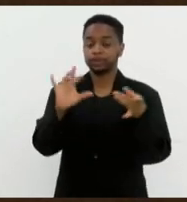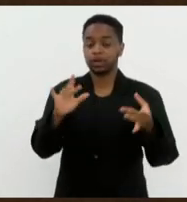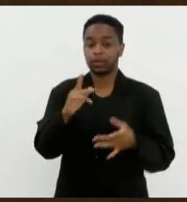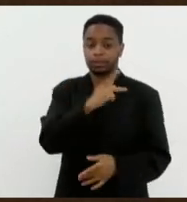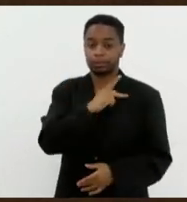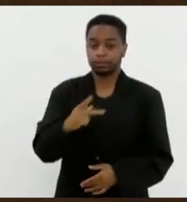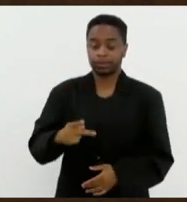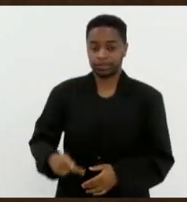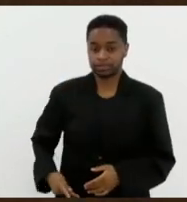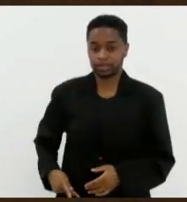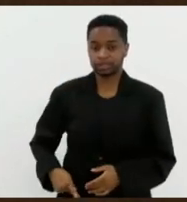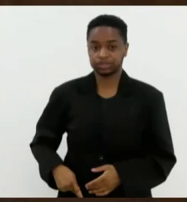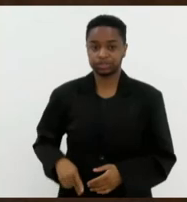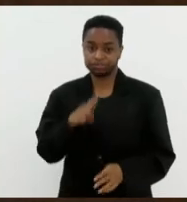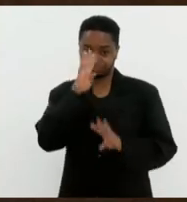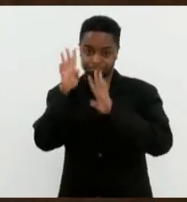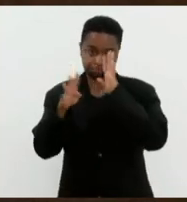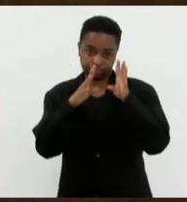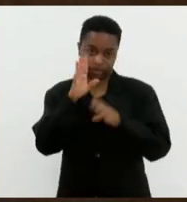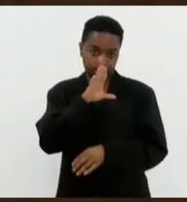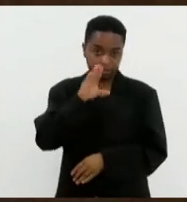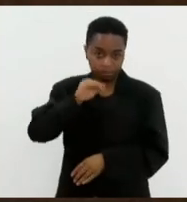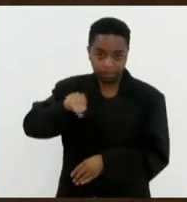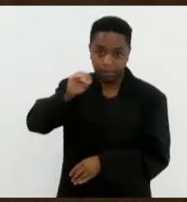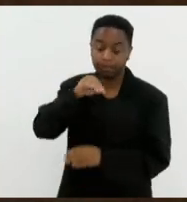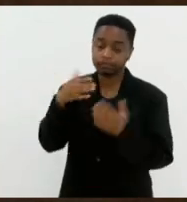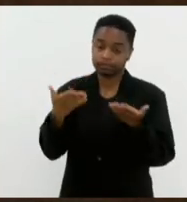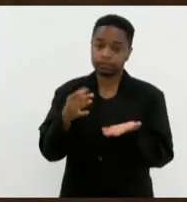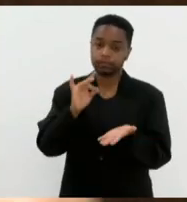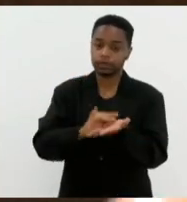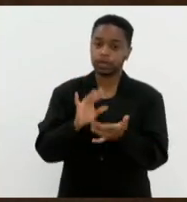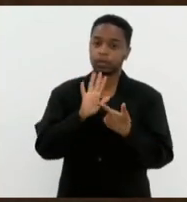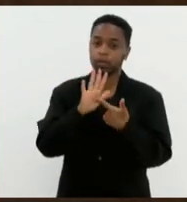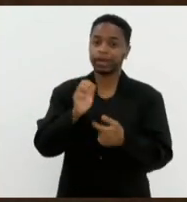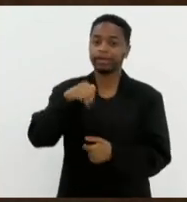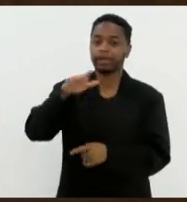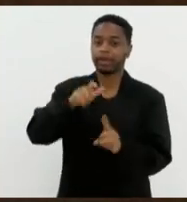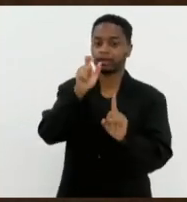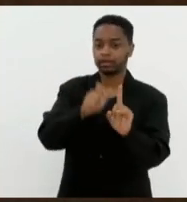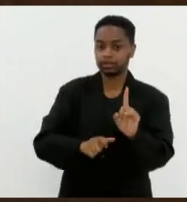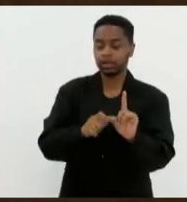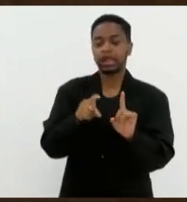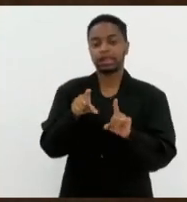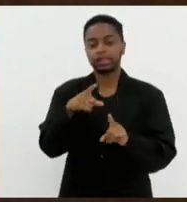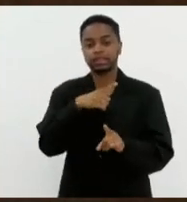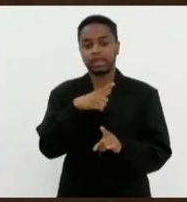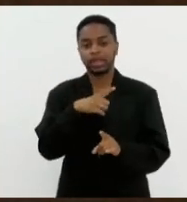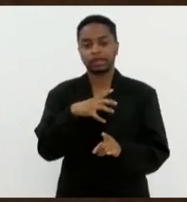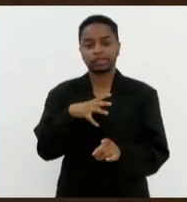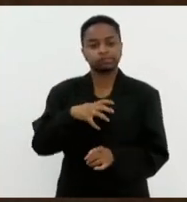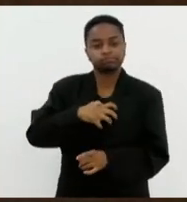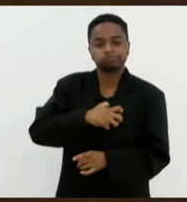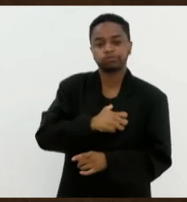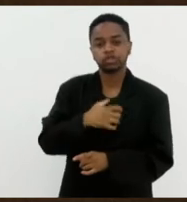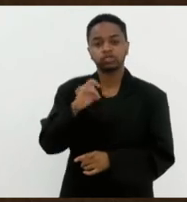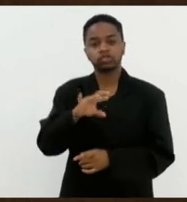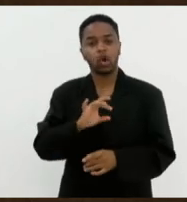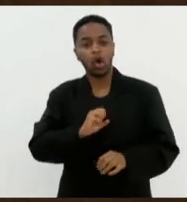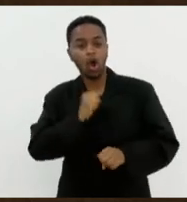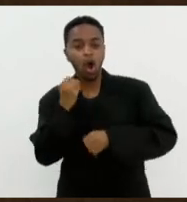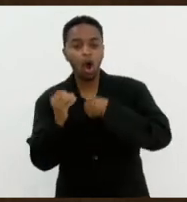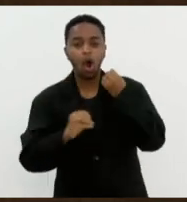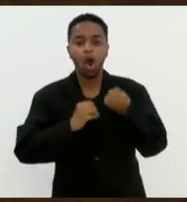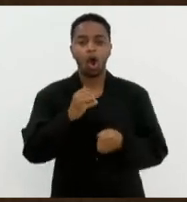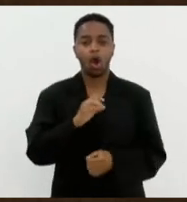improvisar, aí o presidente demonstra de fato a pessoa que ele é. É um cara rancoroso, um cara que só tem ódio naquele